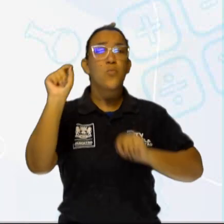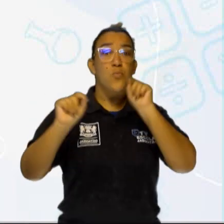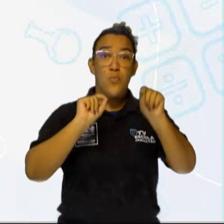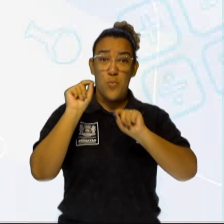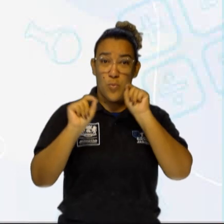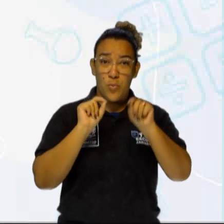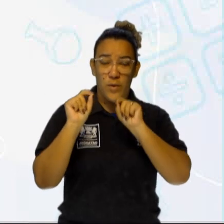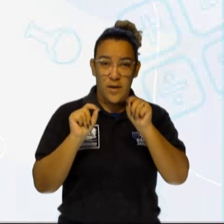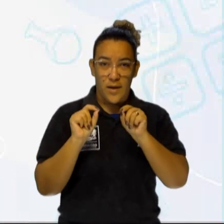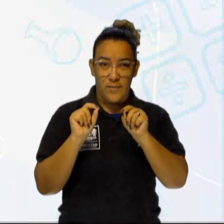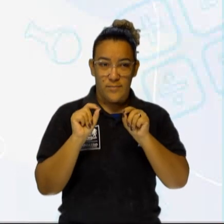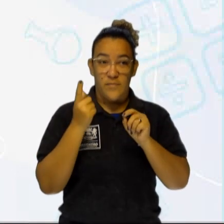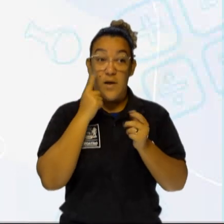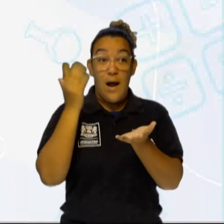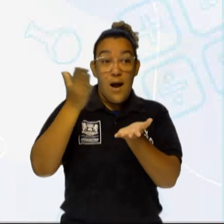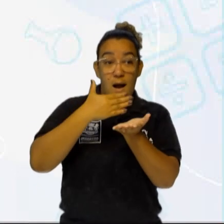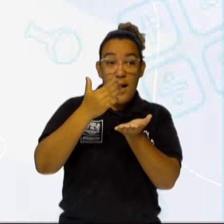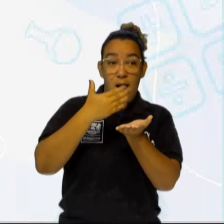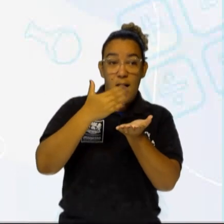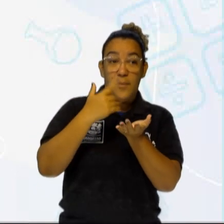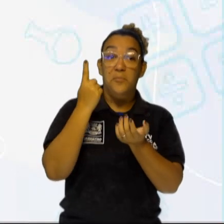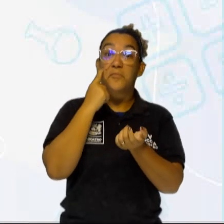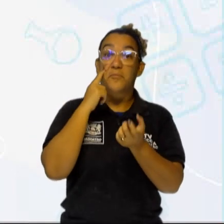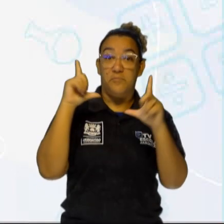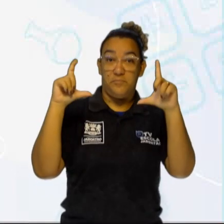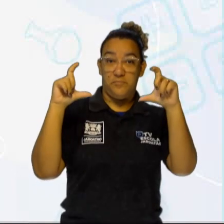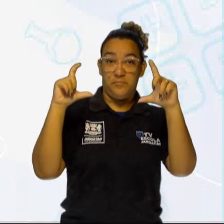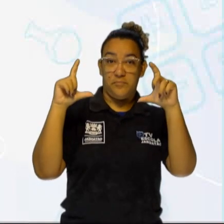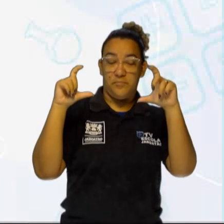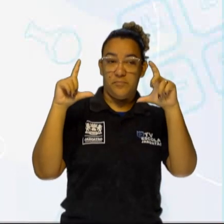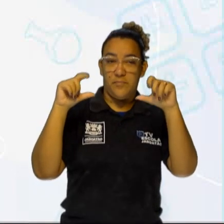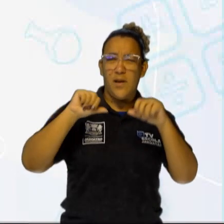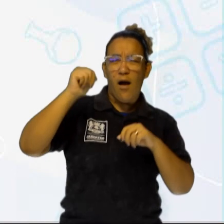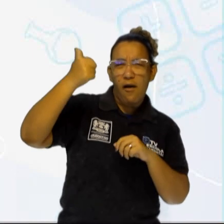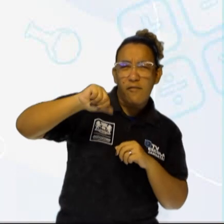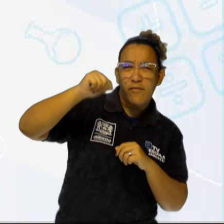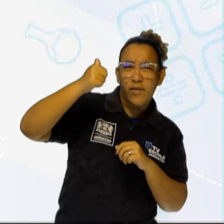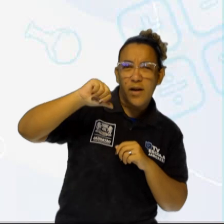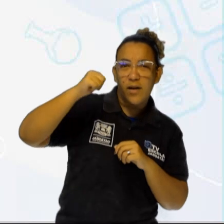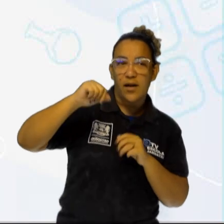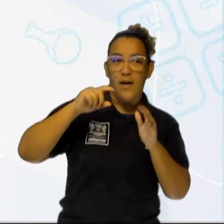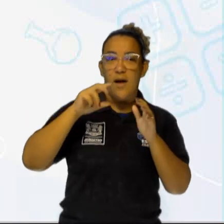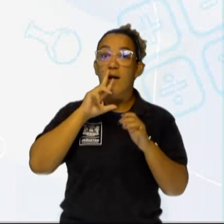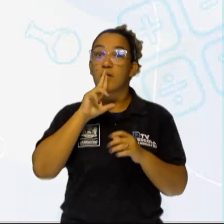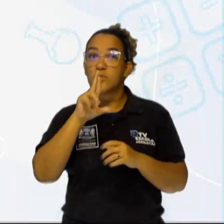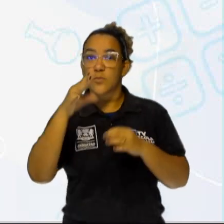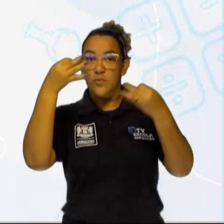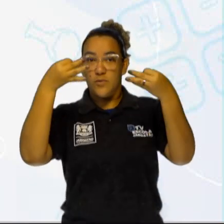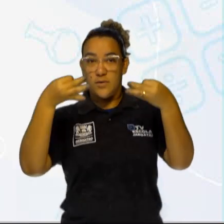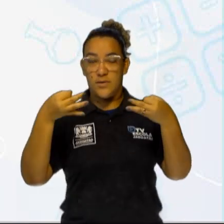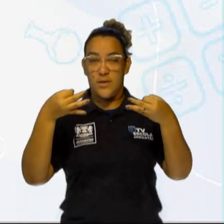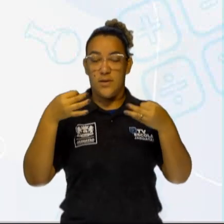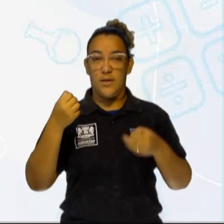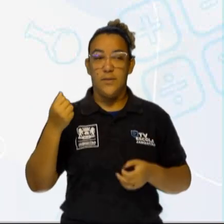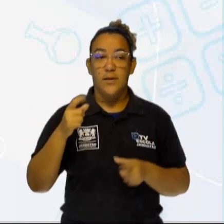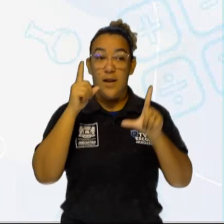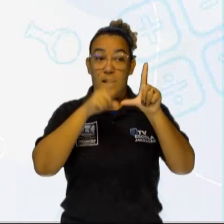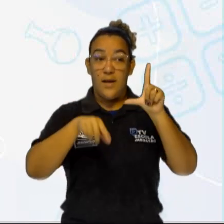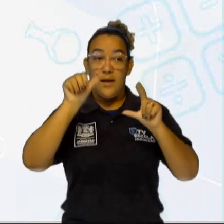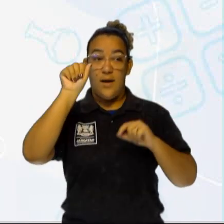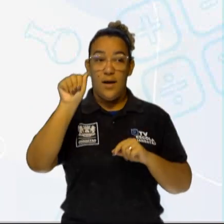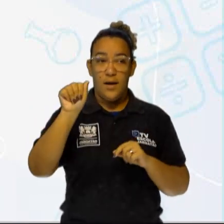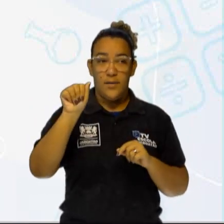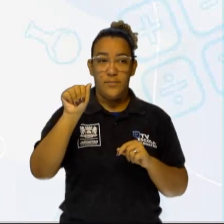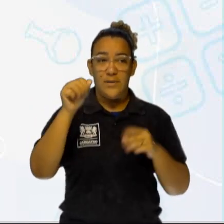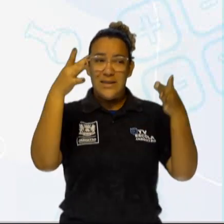basear na capa do livro, que está aqui, ó, para poder a gente avaliar os itens dessa questão. Item A. Descrever as